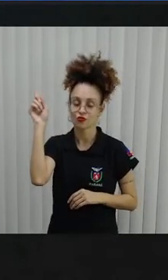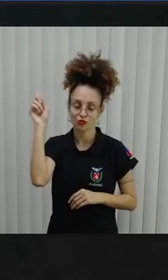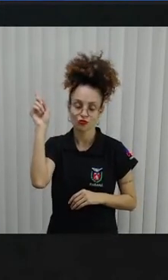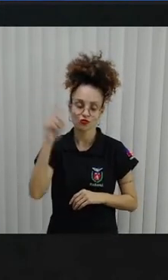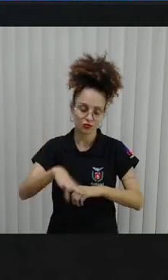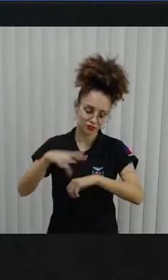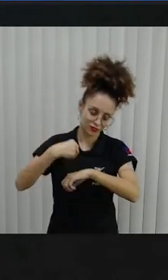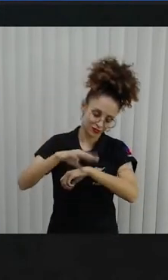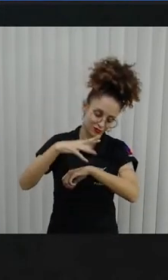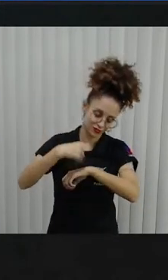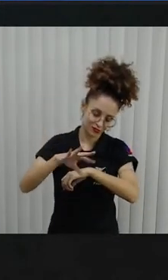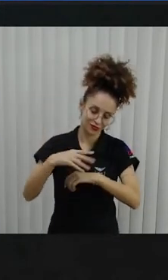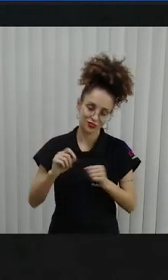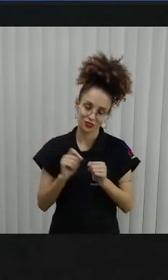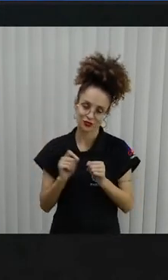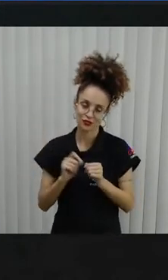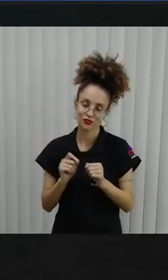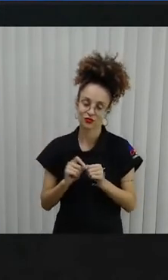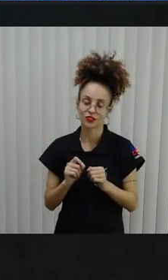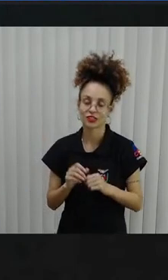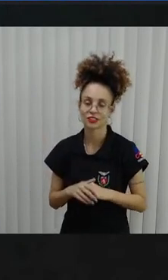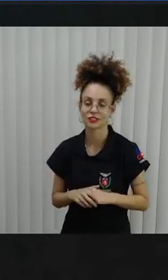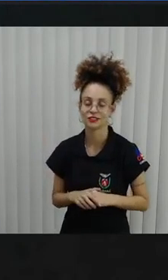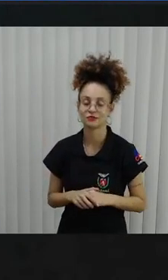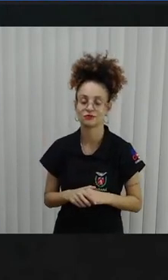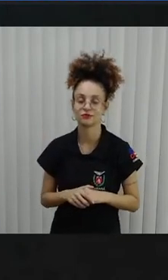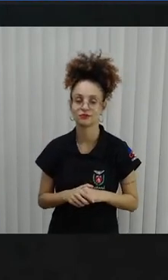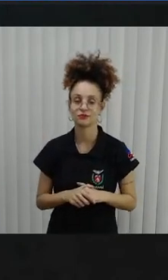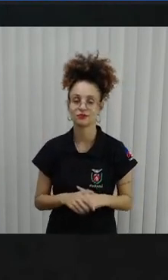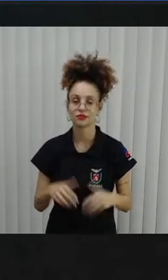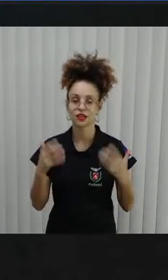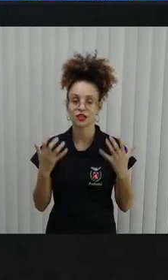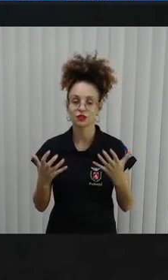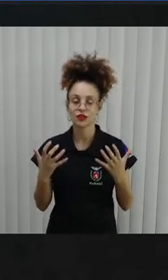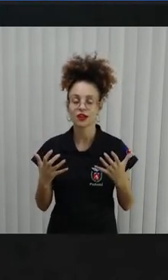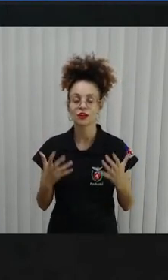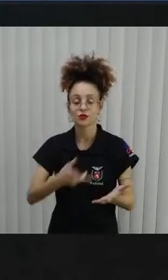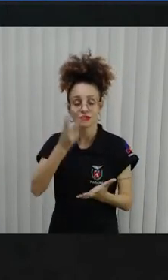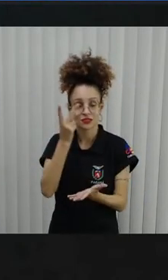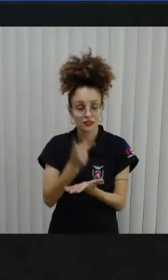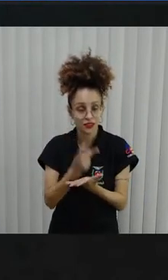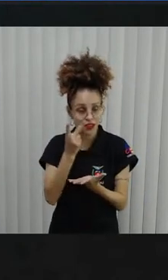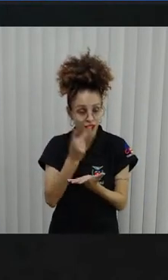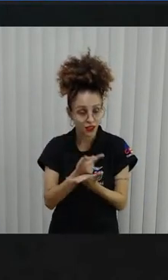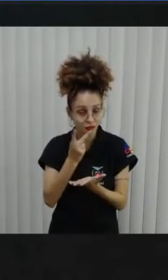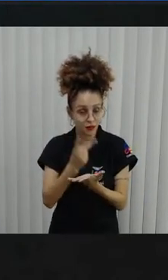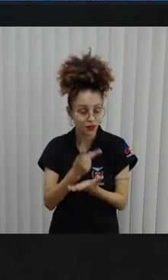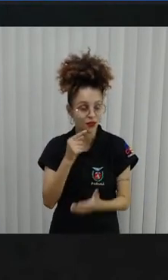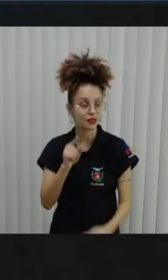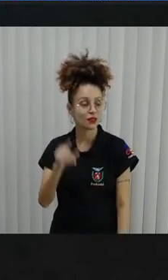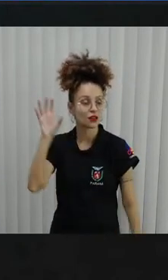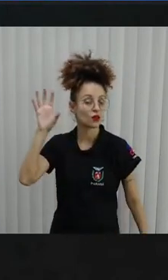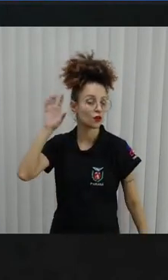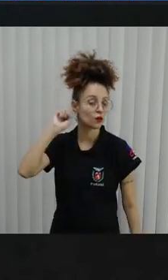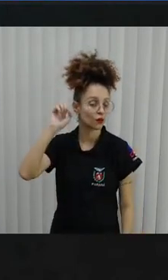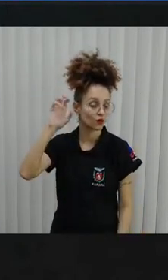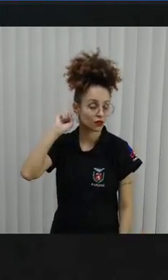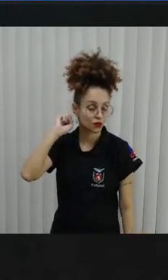upgrade que a gente faz na nossa versão. Quando o nosso jogo começar, eu quero que sempre ele esteja ouvindo